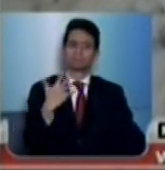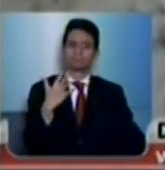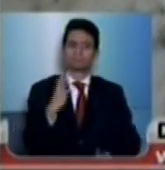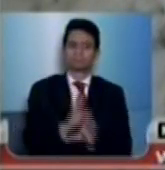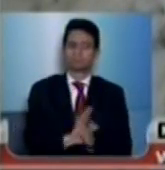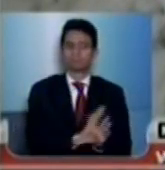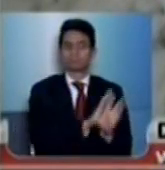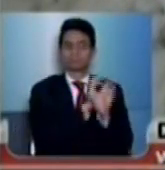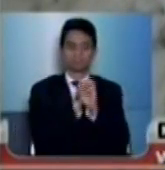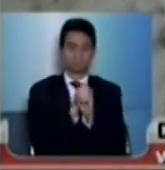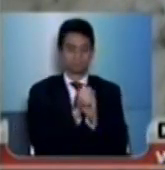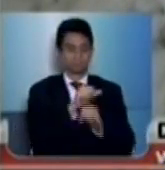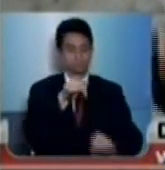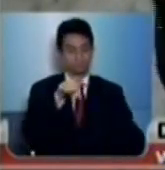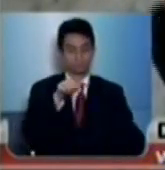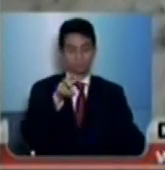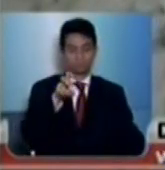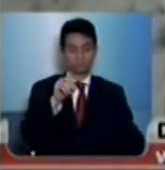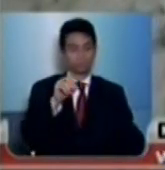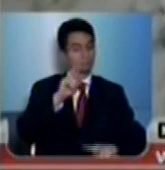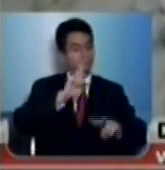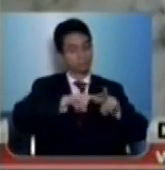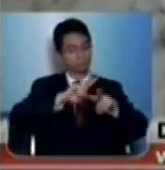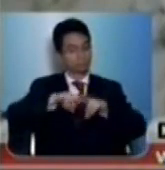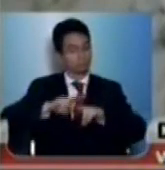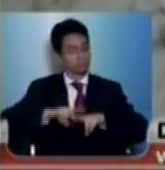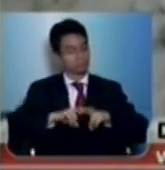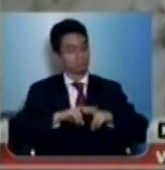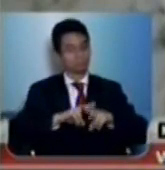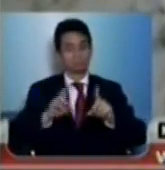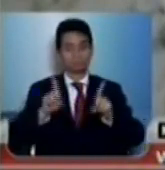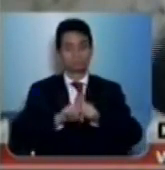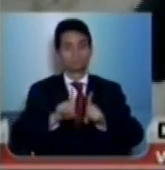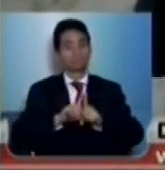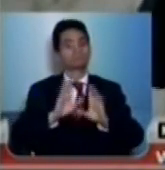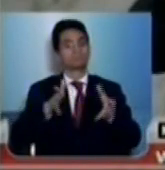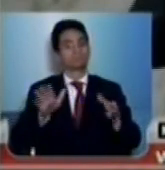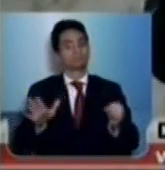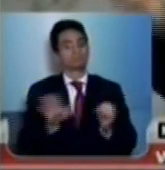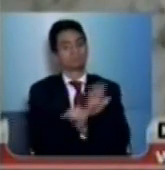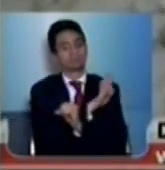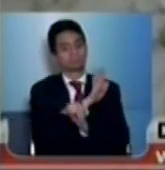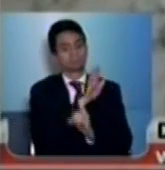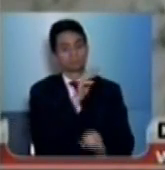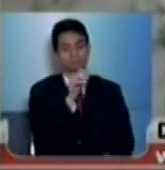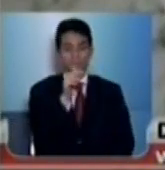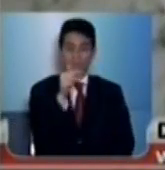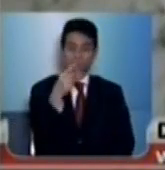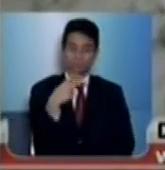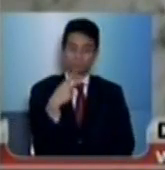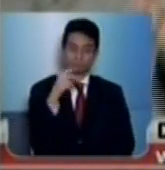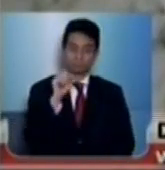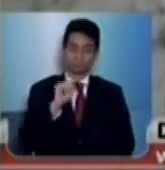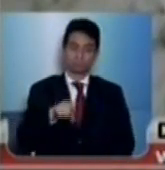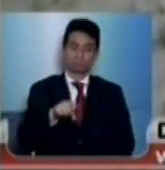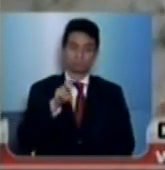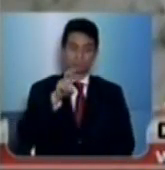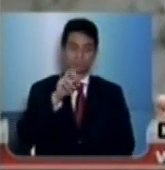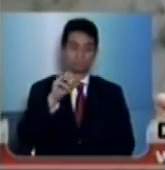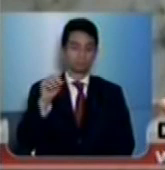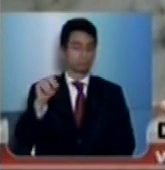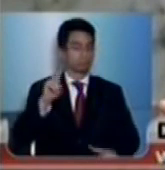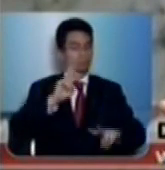aproximadamente 70050 presos se eu não me engano e está com uma superlotação de 2.500 presos Então essa é a